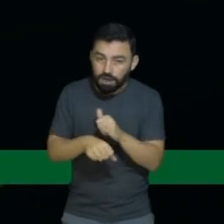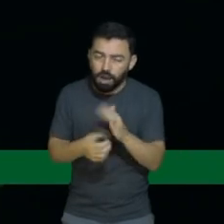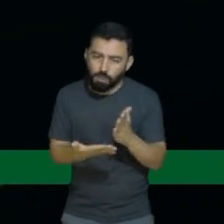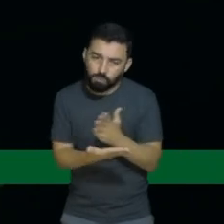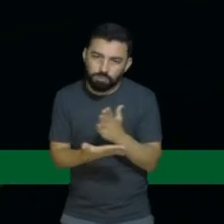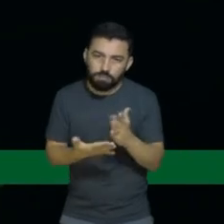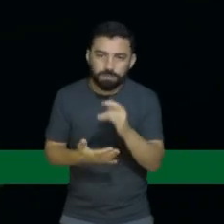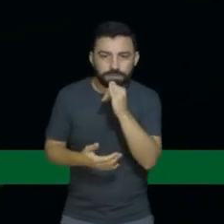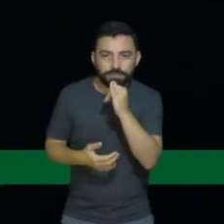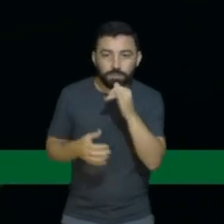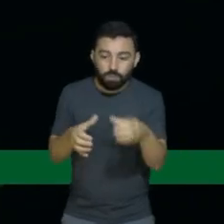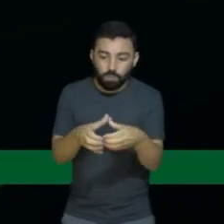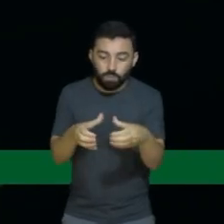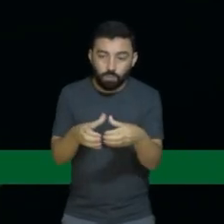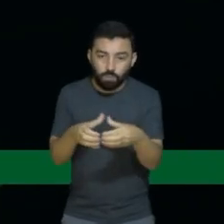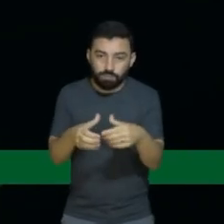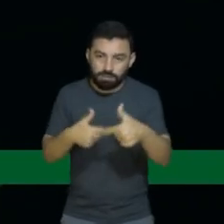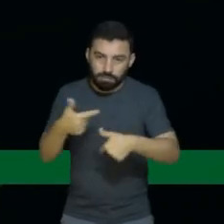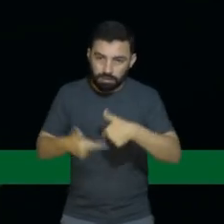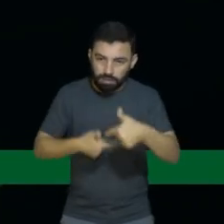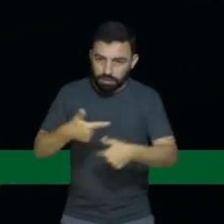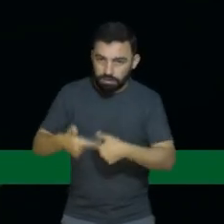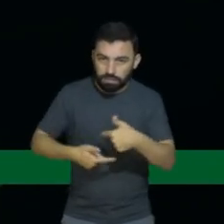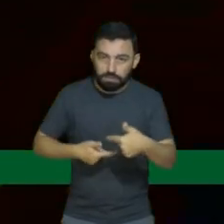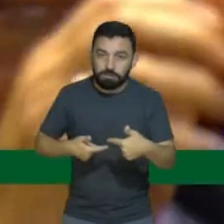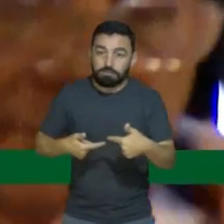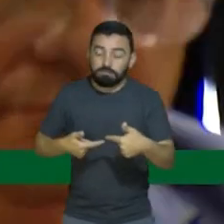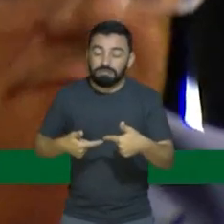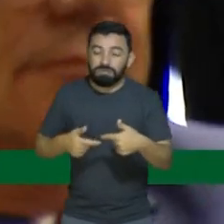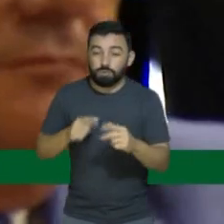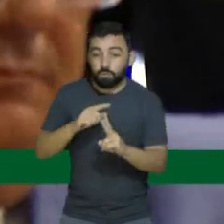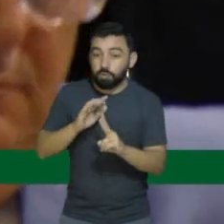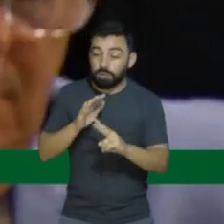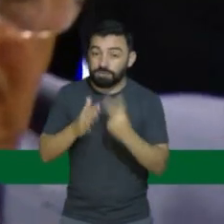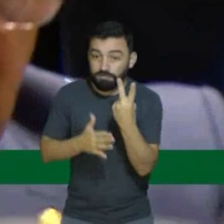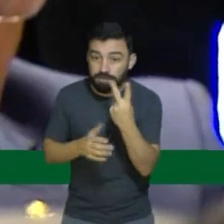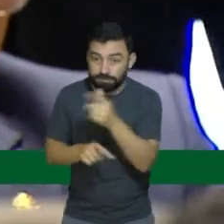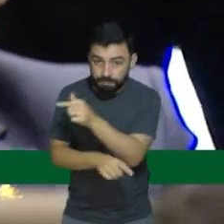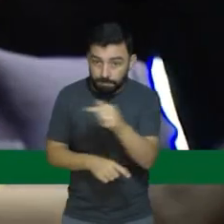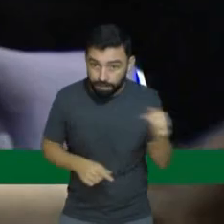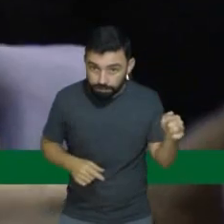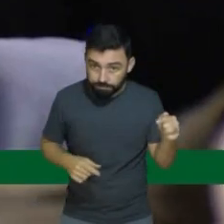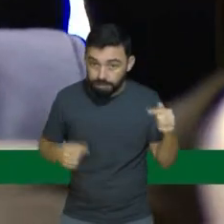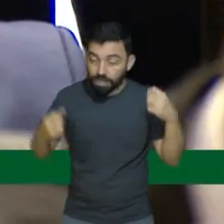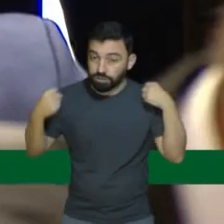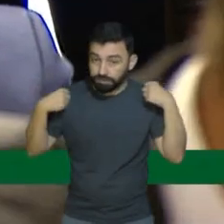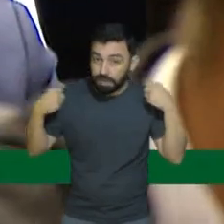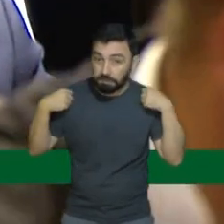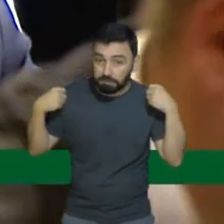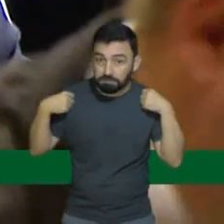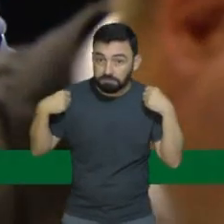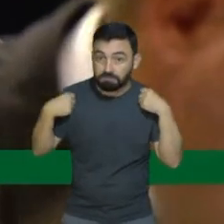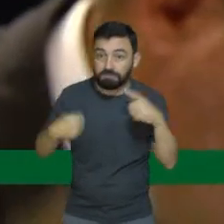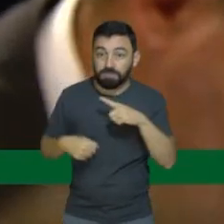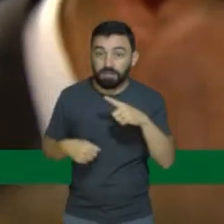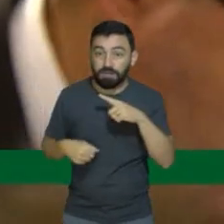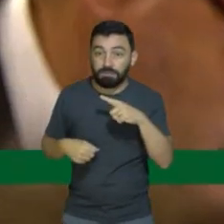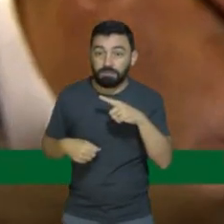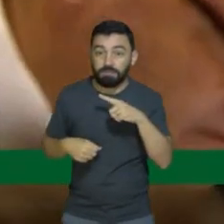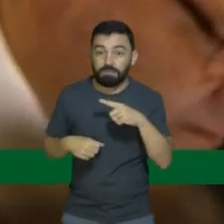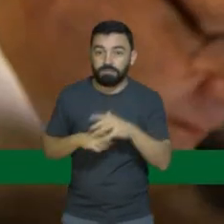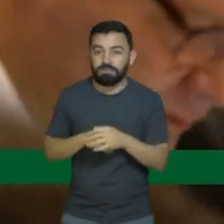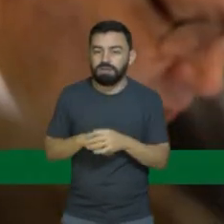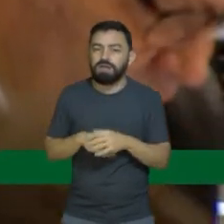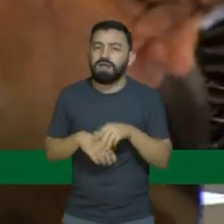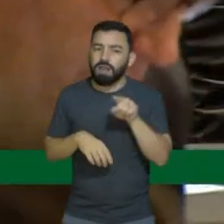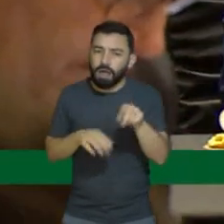o grupo de atividades físicas duas vezes por semana, Essas atividades físicas, inclusive, fazem parte